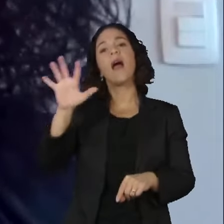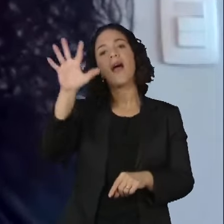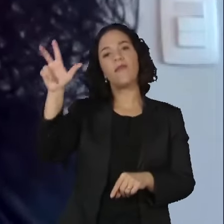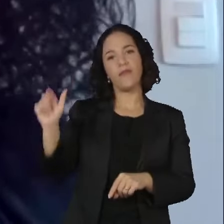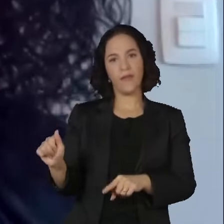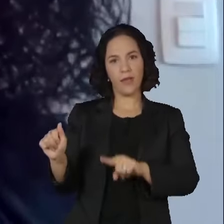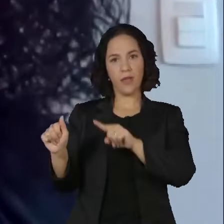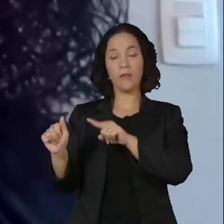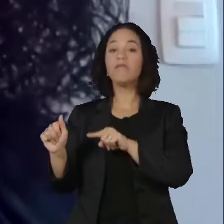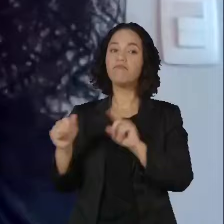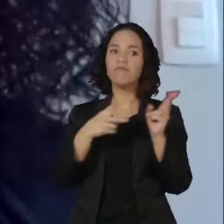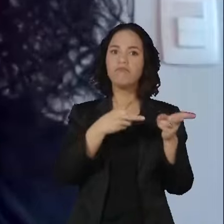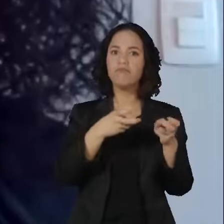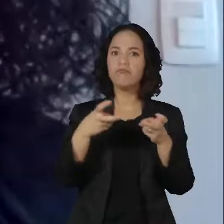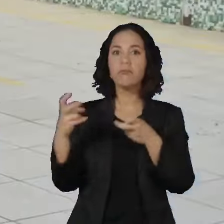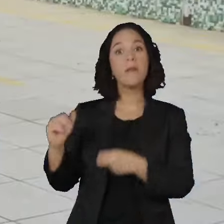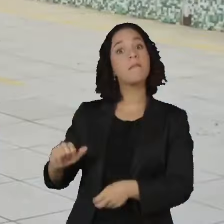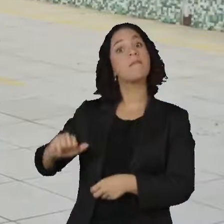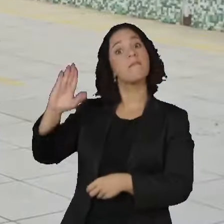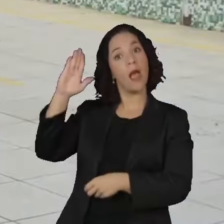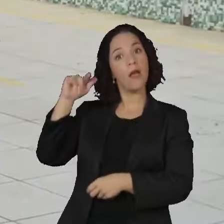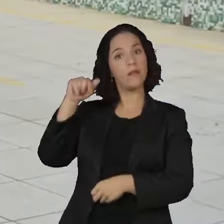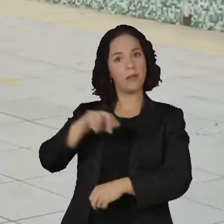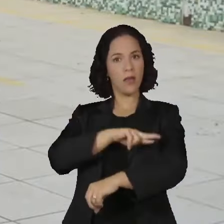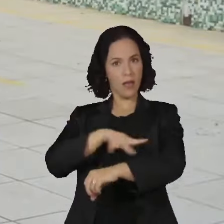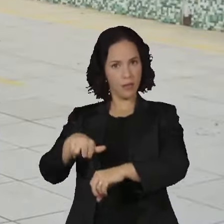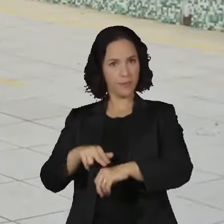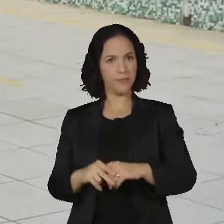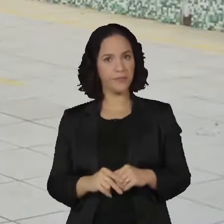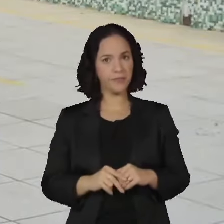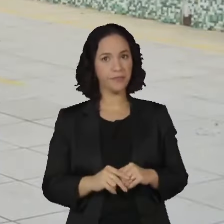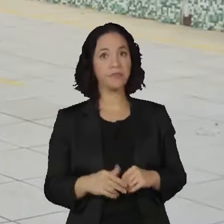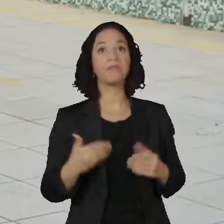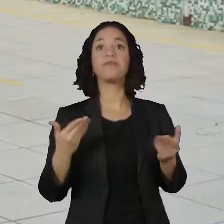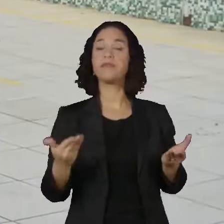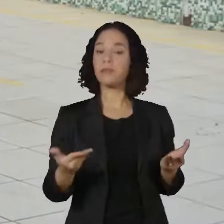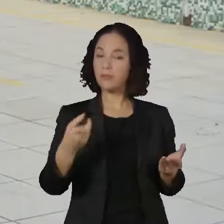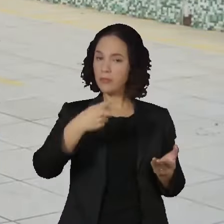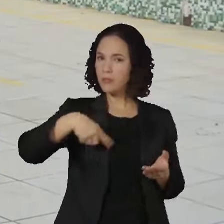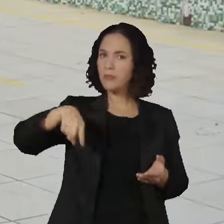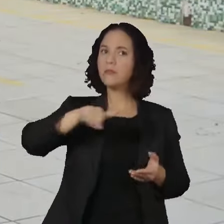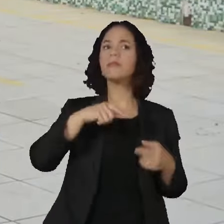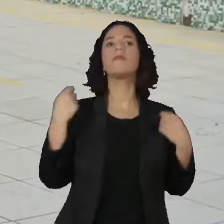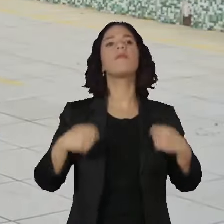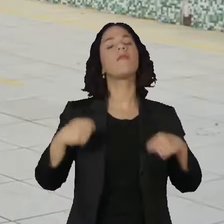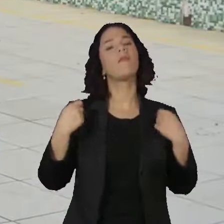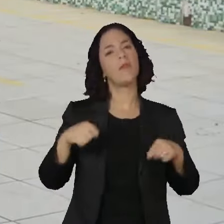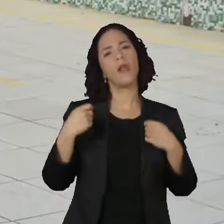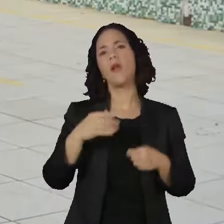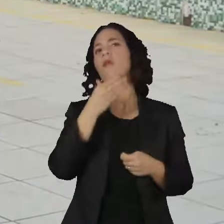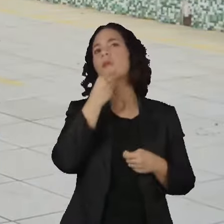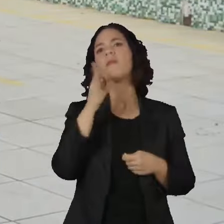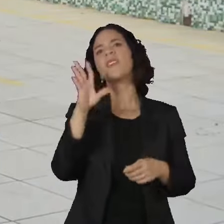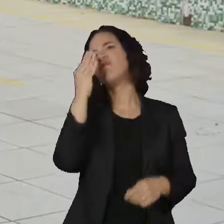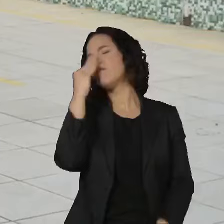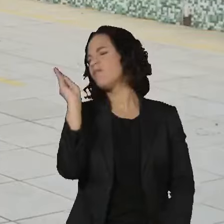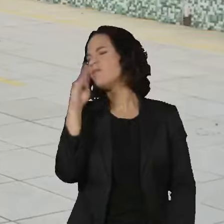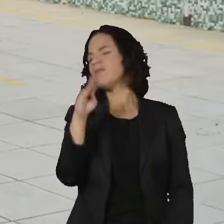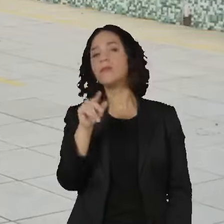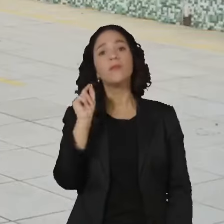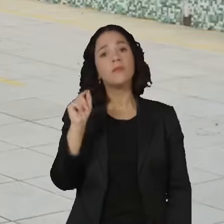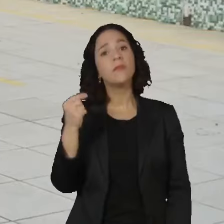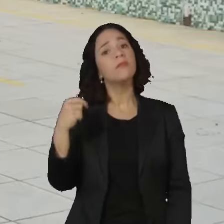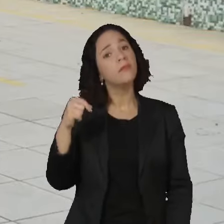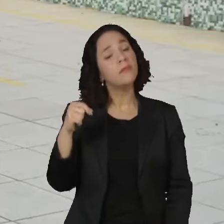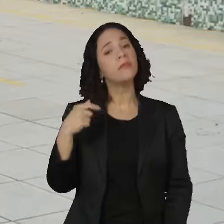frequência é maior relacionado a essa raça tudo isso aponta para uma necessidade que todo o homem tem mas que muitos ignoram um simples